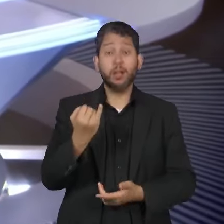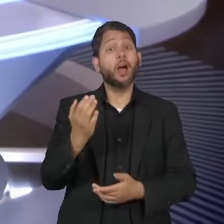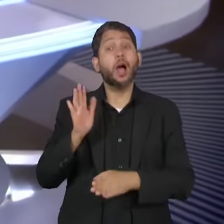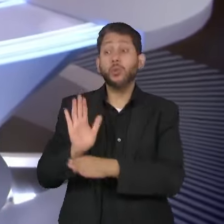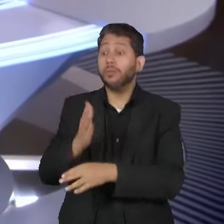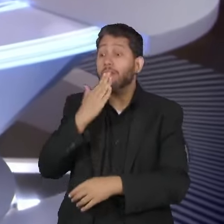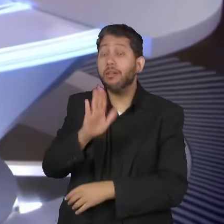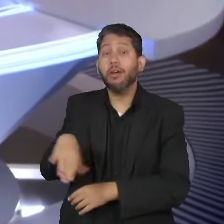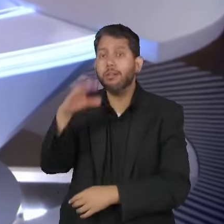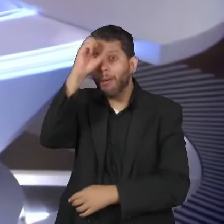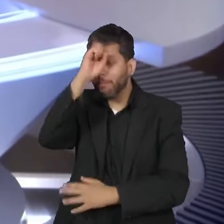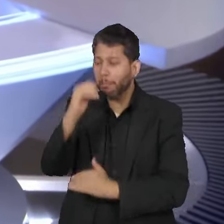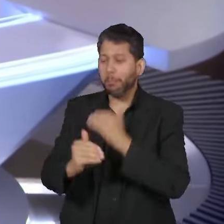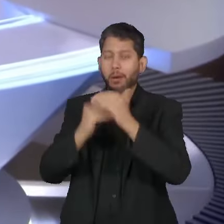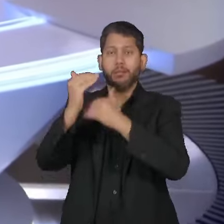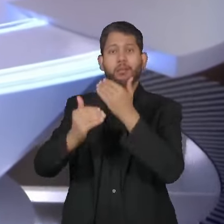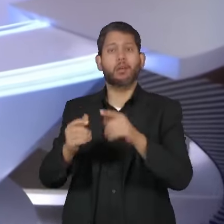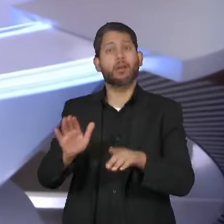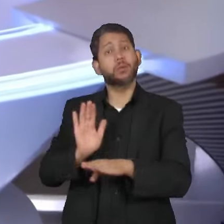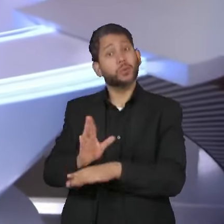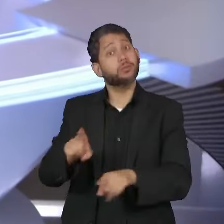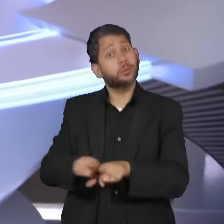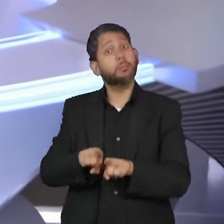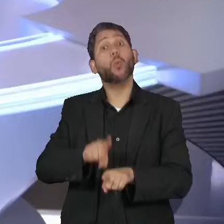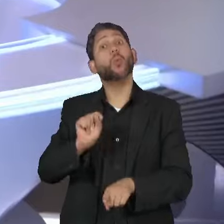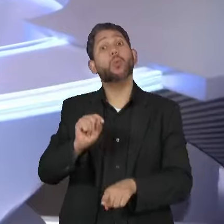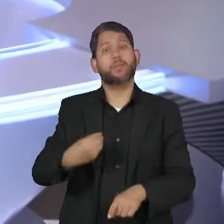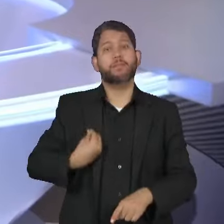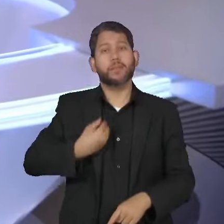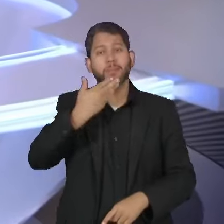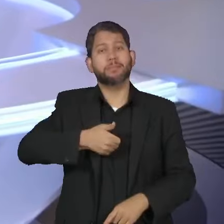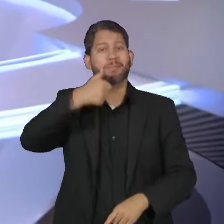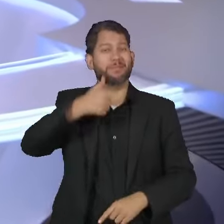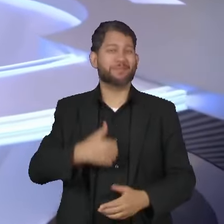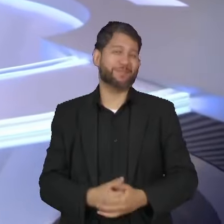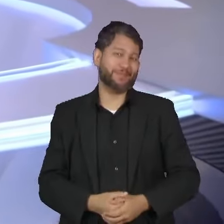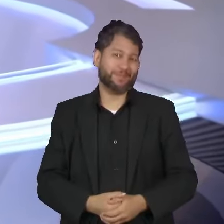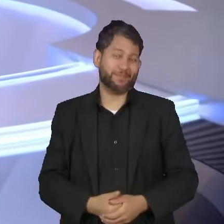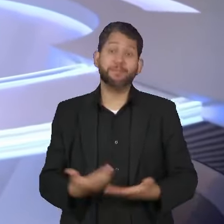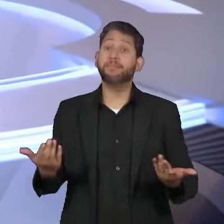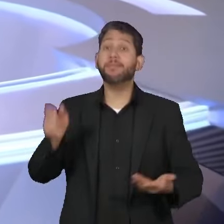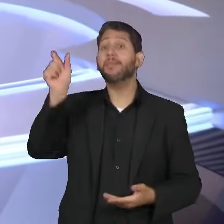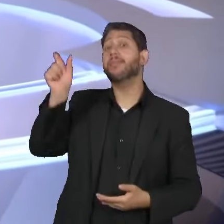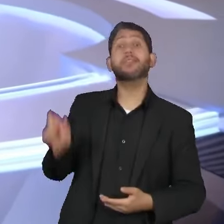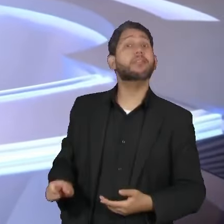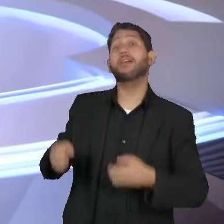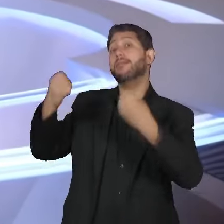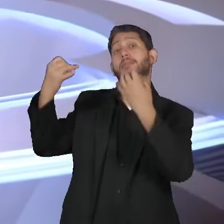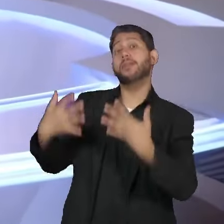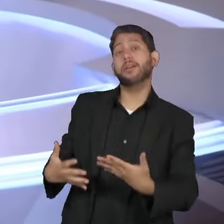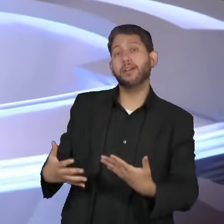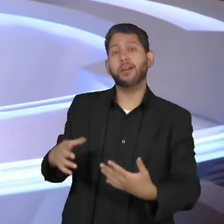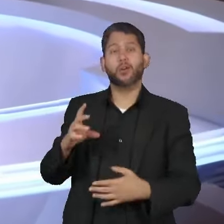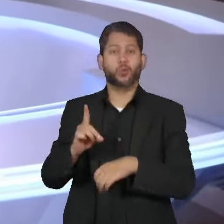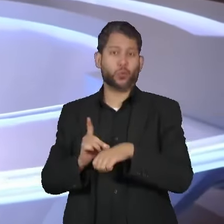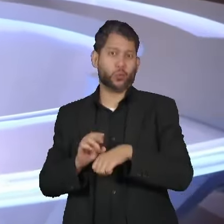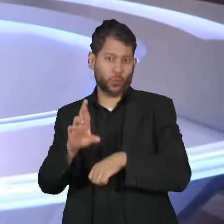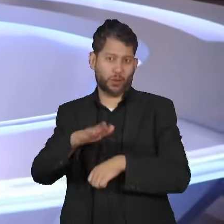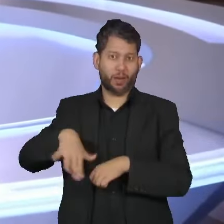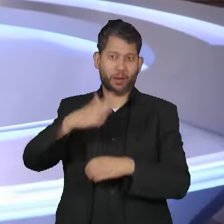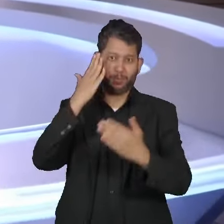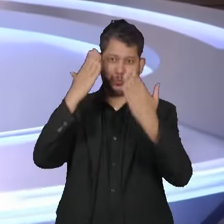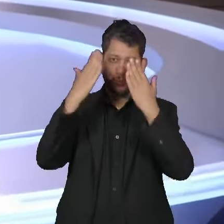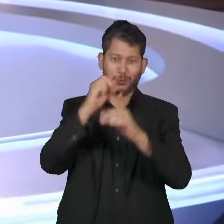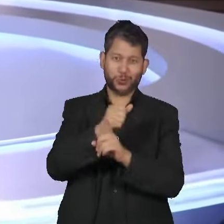das crianças e contribui para a qualidade de vida. Quem nos fala mais sobre a gentileza é o doutor em